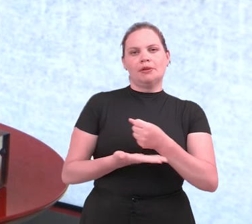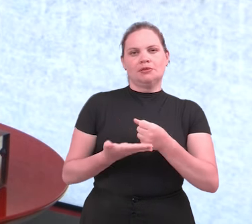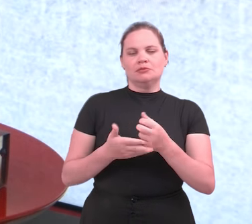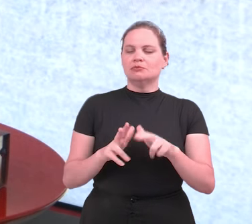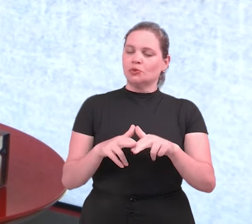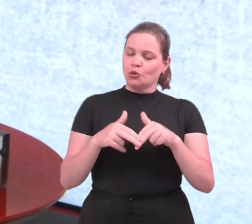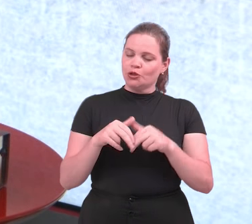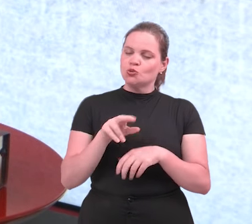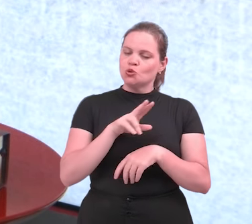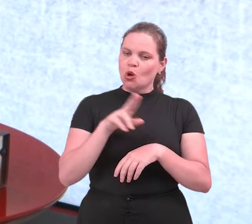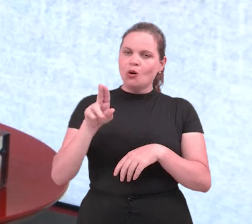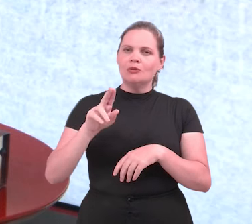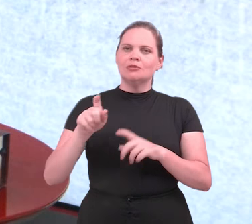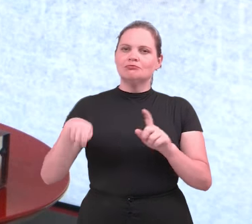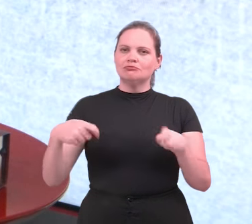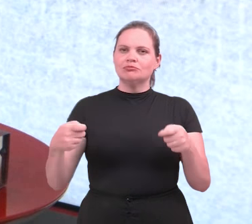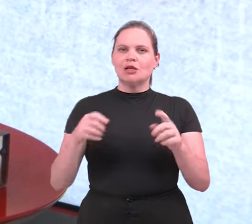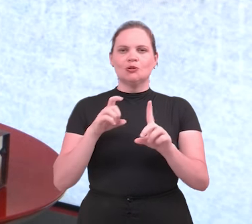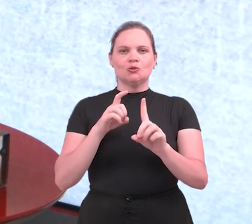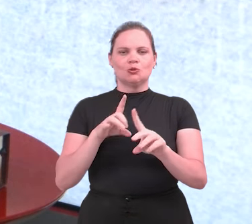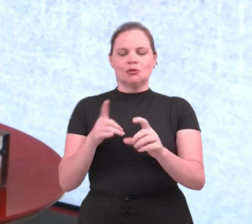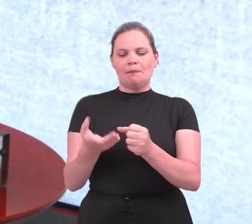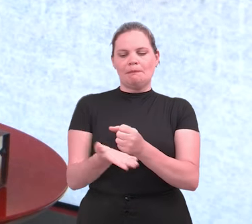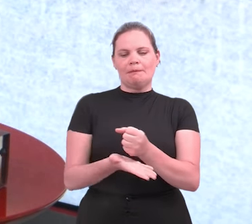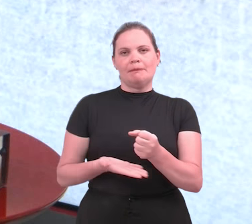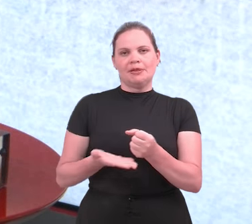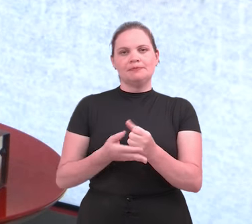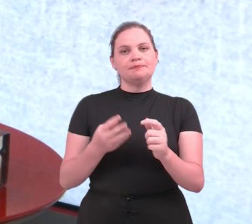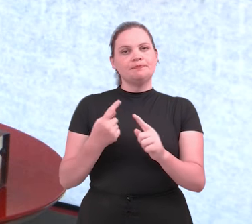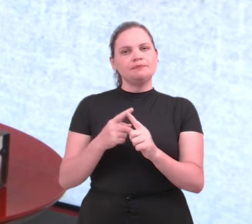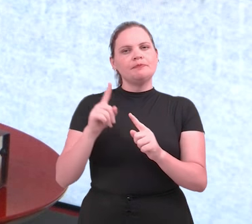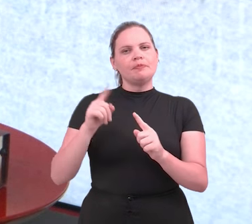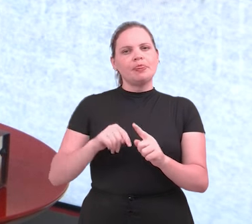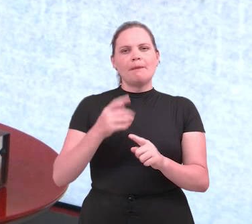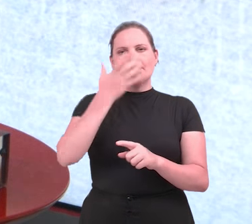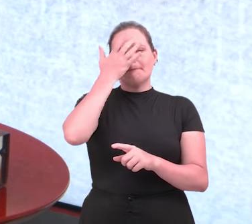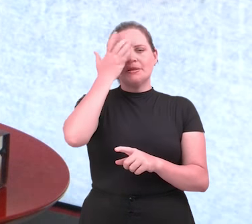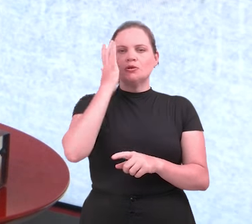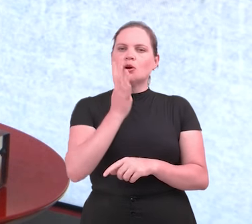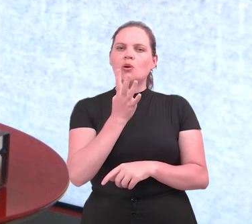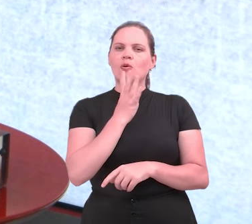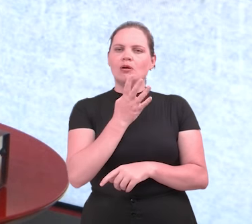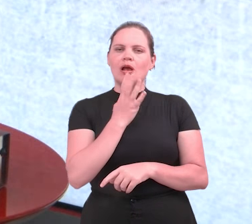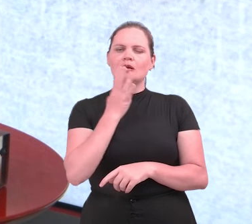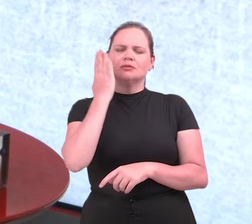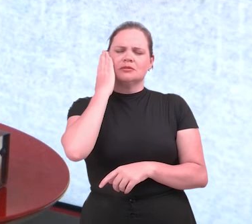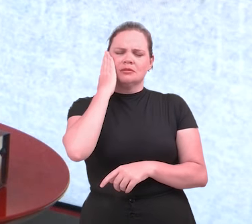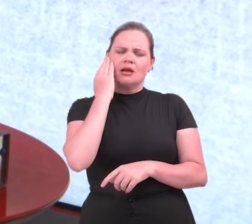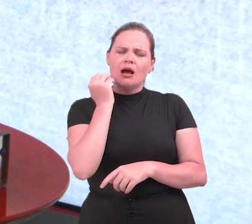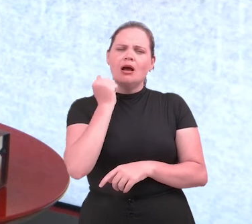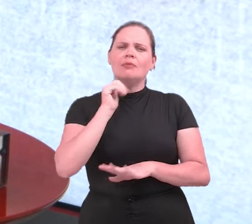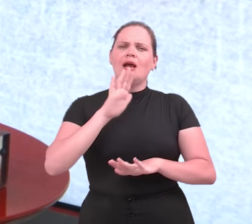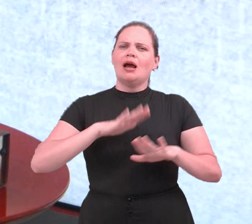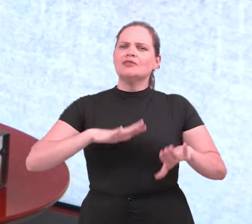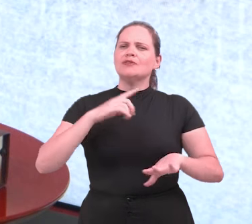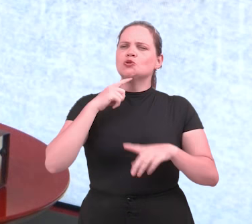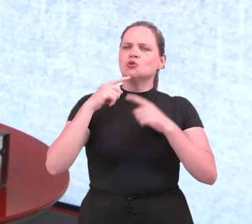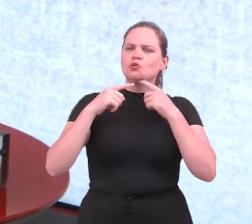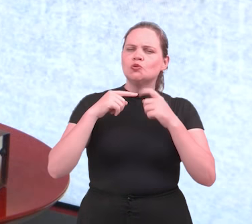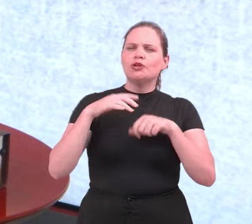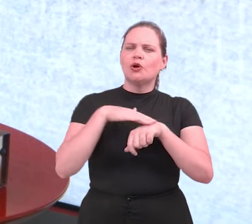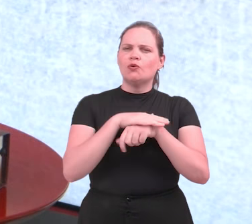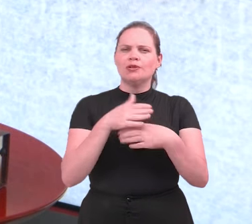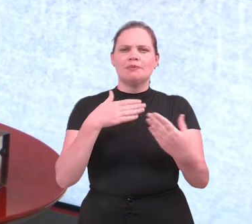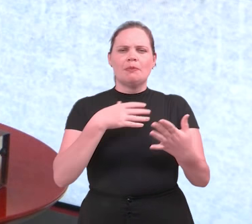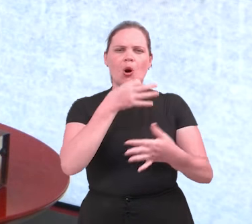chama Doutrinas Básicas, porque são aquelas doutrinas da Bíblia que são mais conhecidas, mais discorridas pelas pessoas, que todo